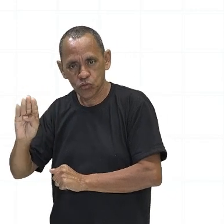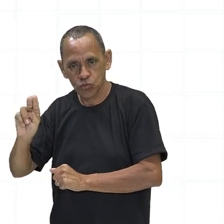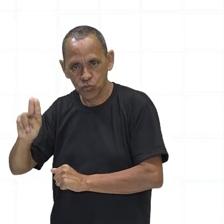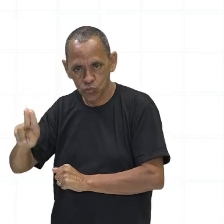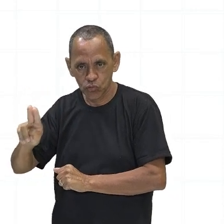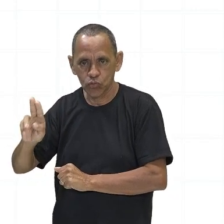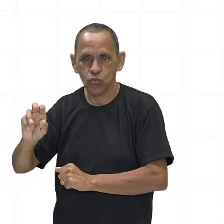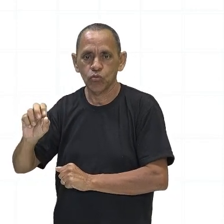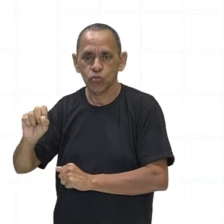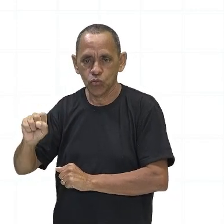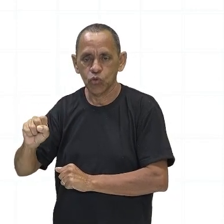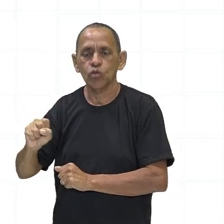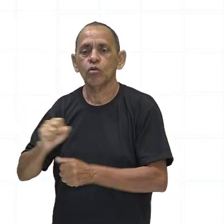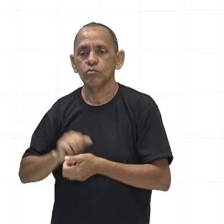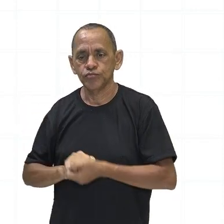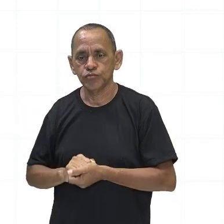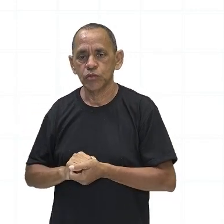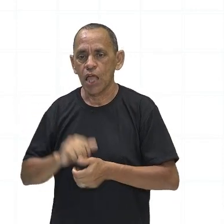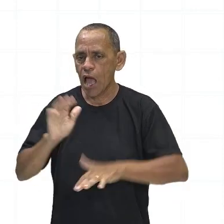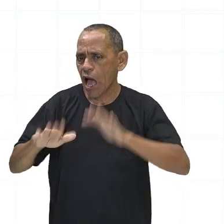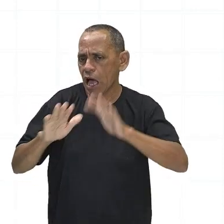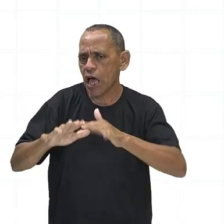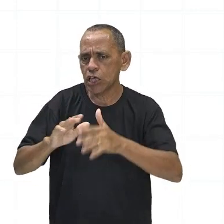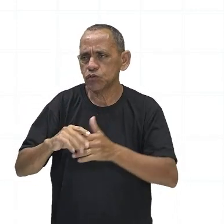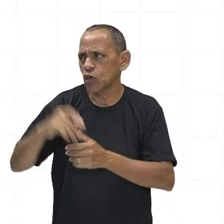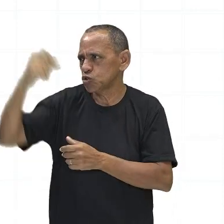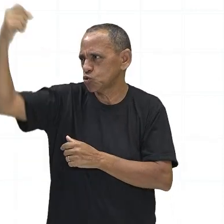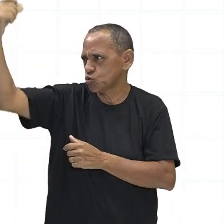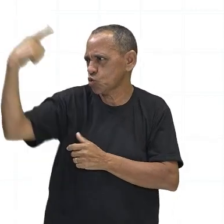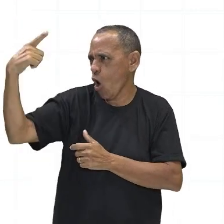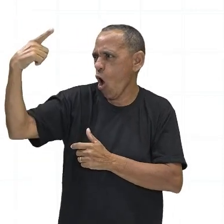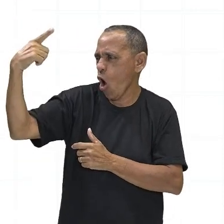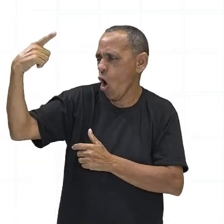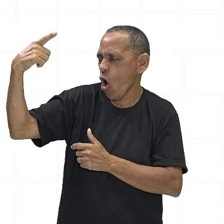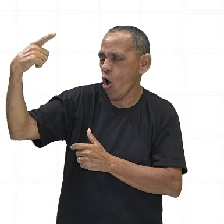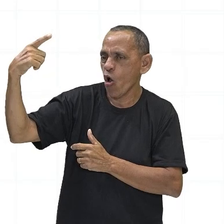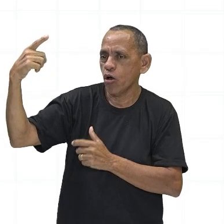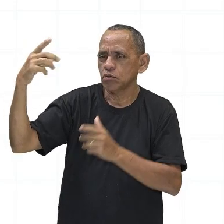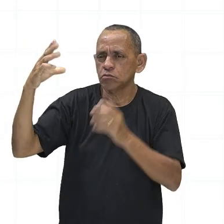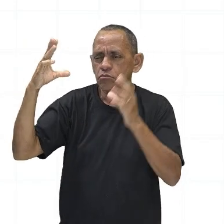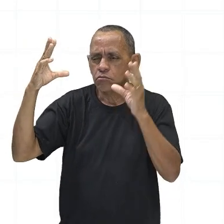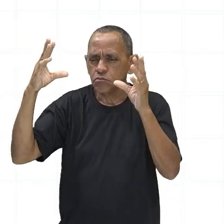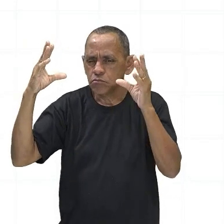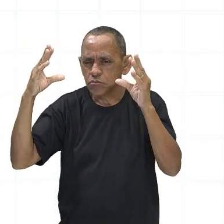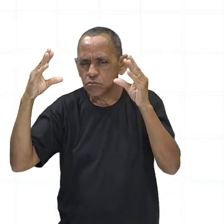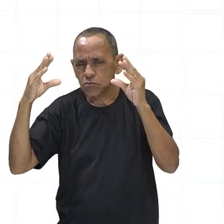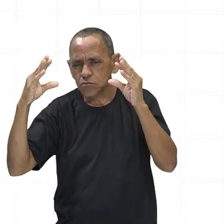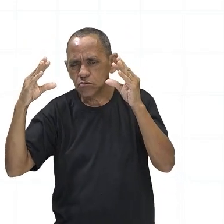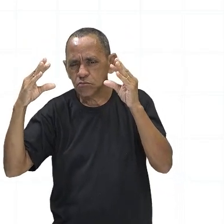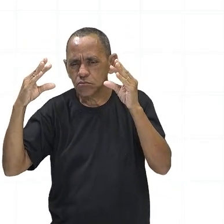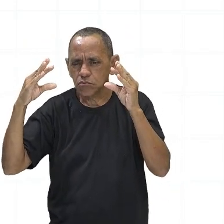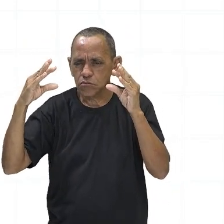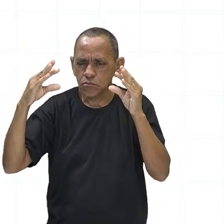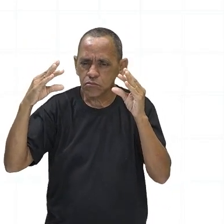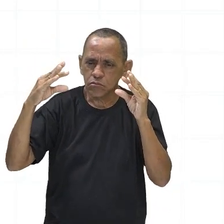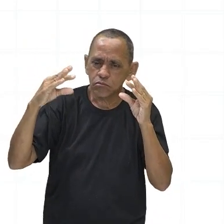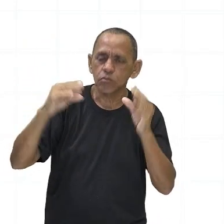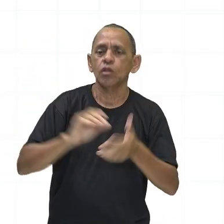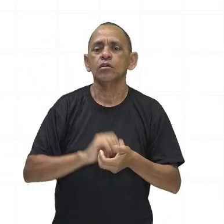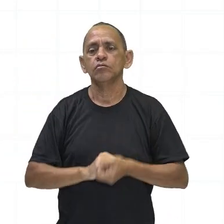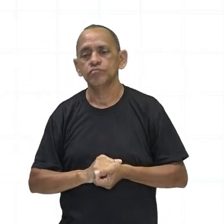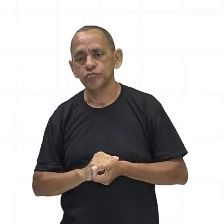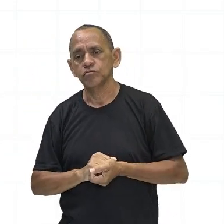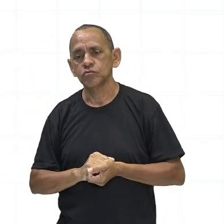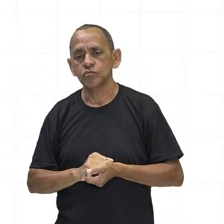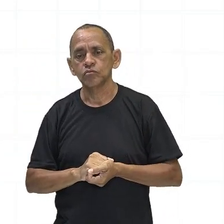bem fraquinho e o dia não estava muito claro, os urubus foram até lá e retiraram algumas brasas, as